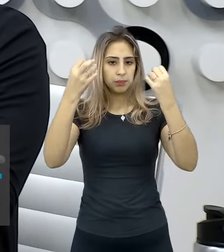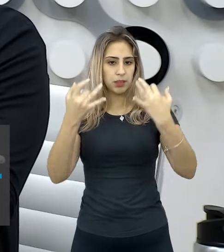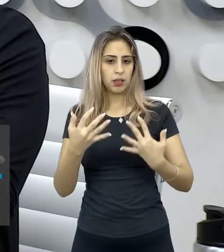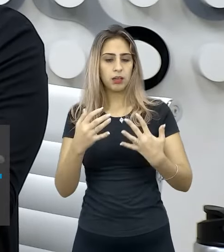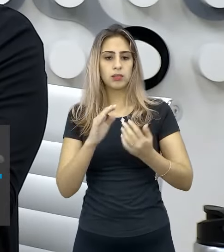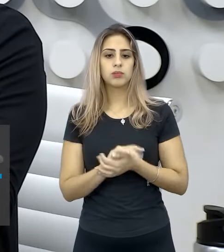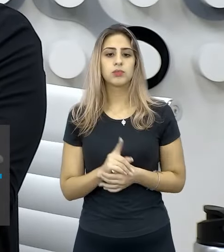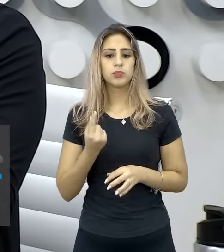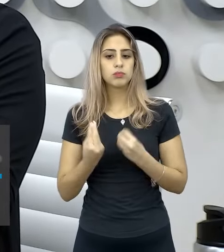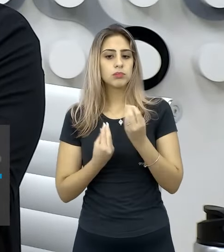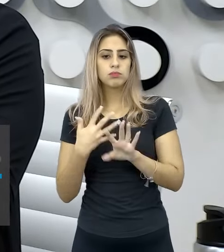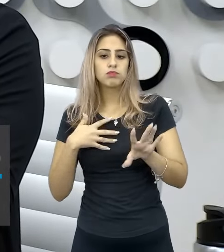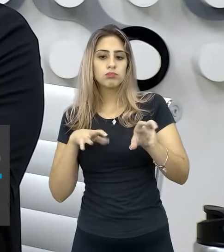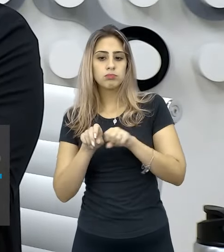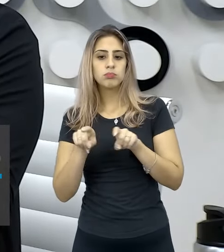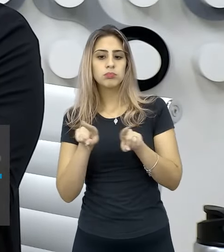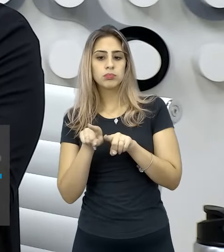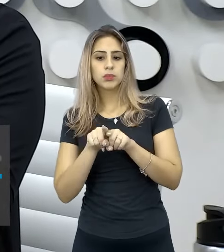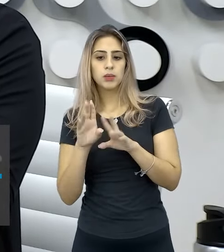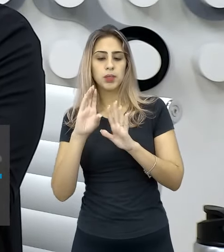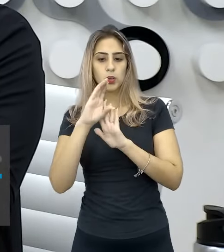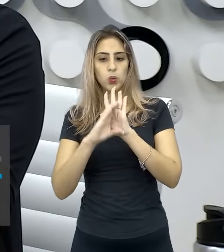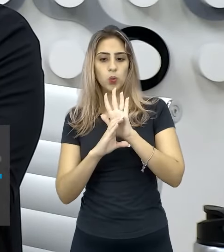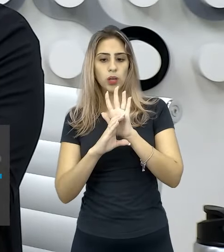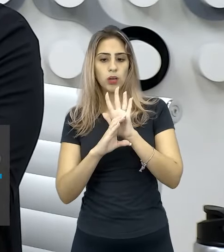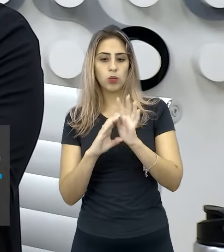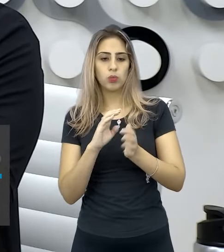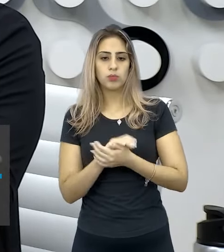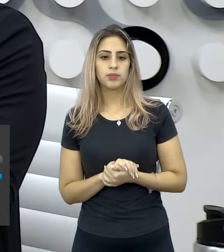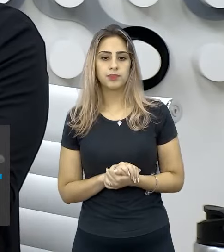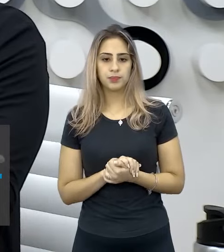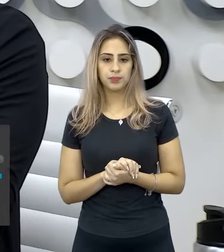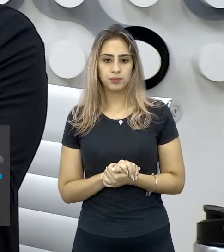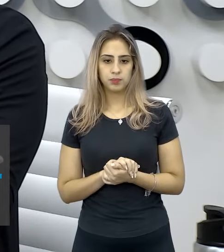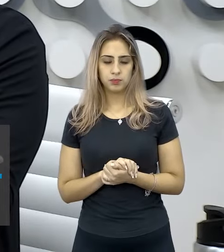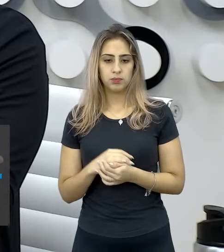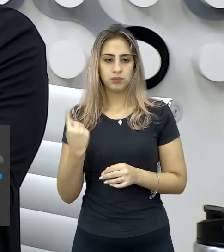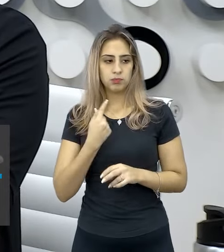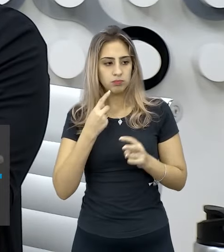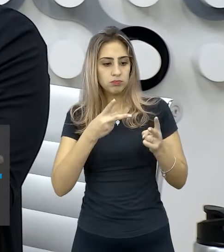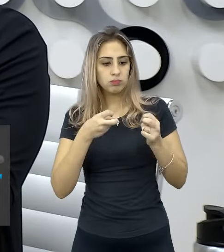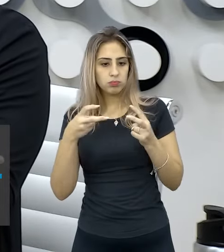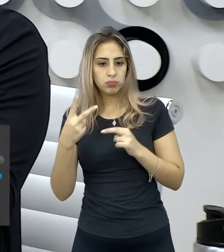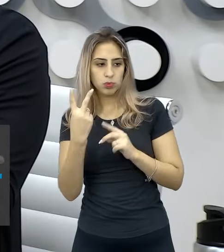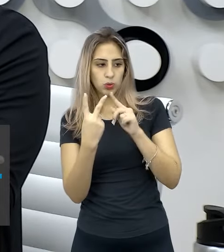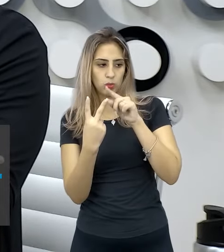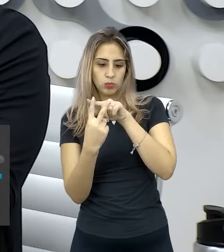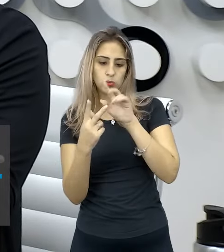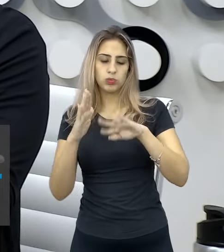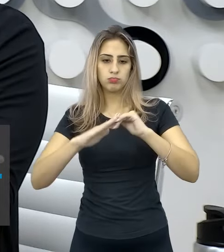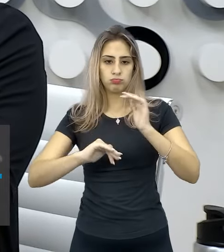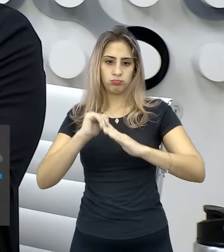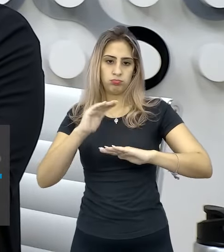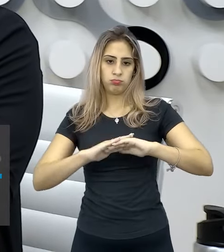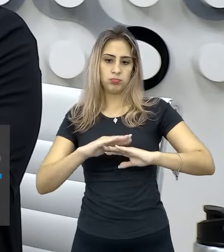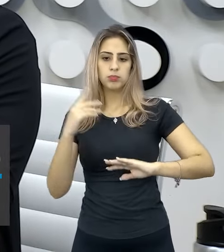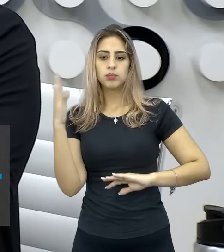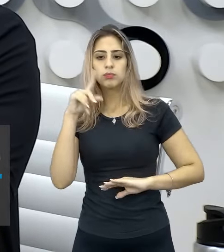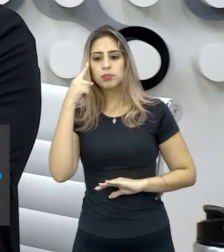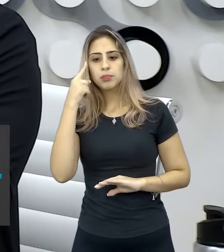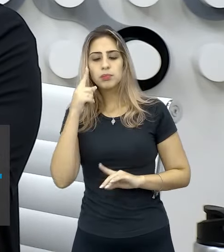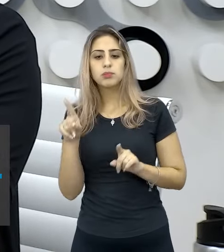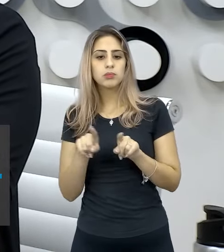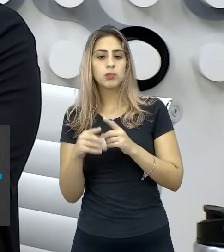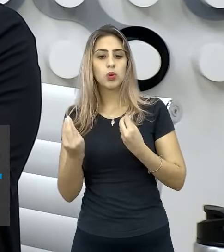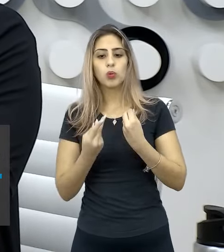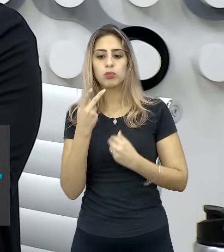dos itinerários formativos e o do currículo em ação. Então a gente vai perceber essa junção das duas habilidades aí, né. E pensando, né,